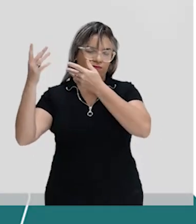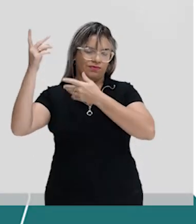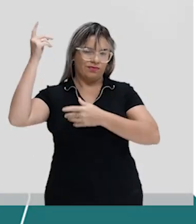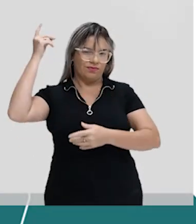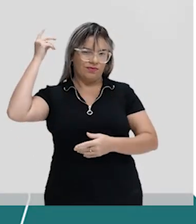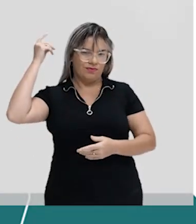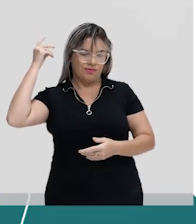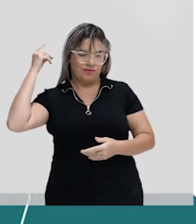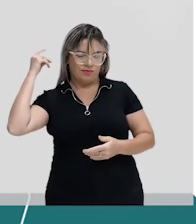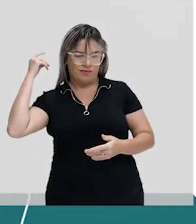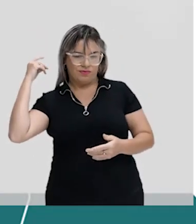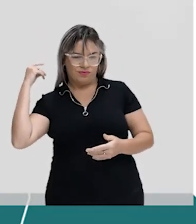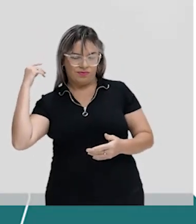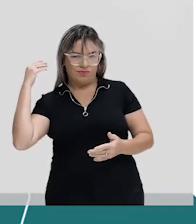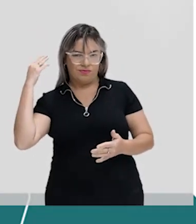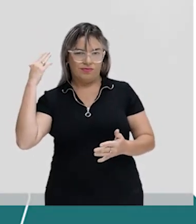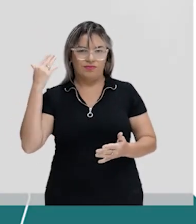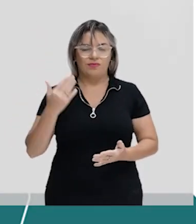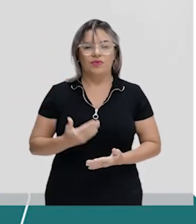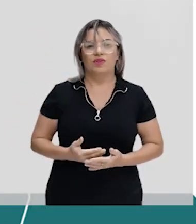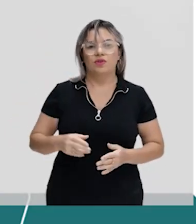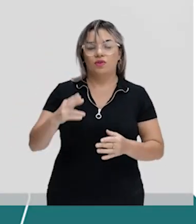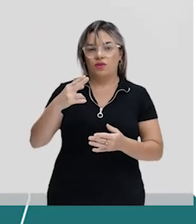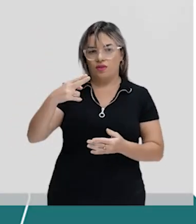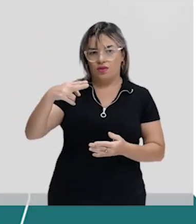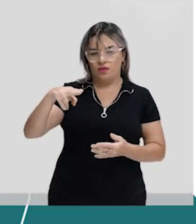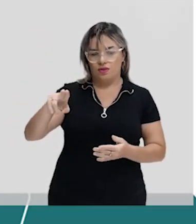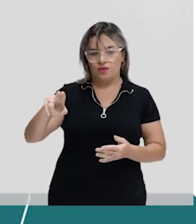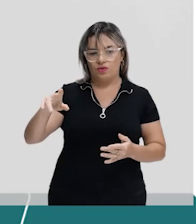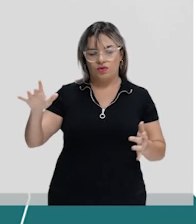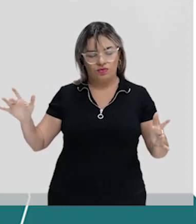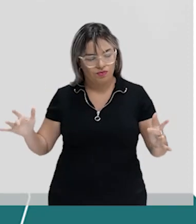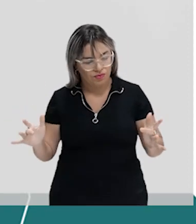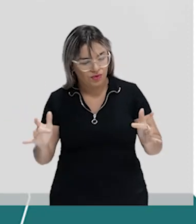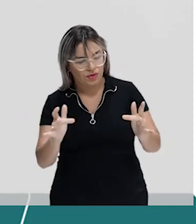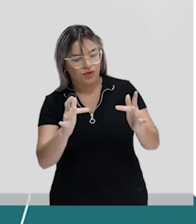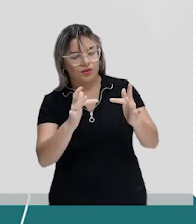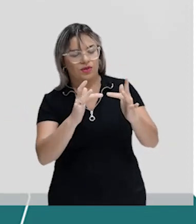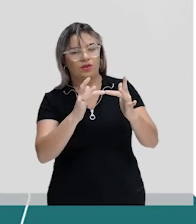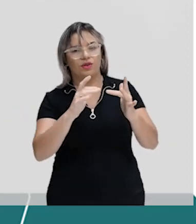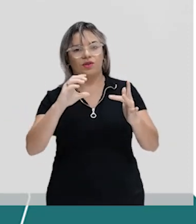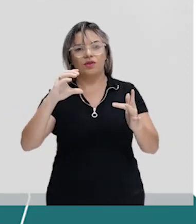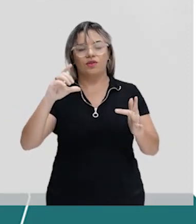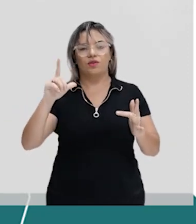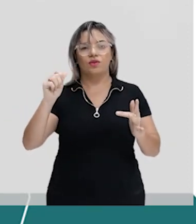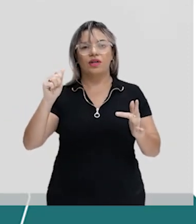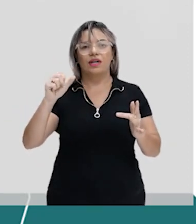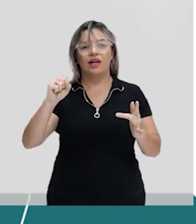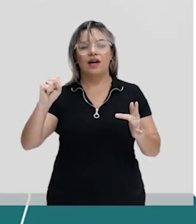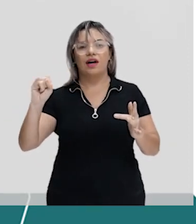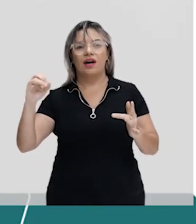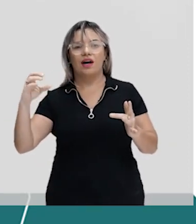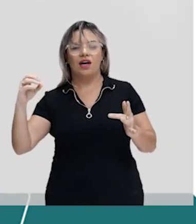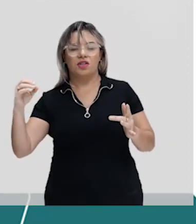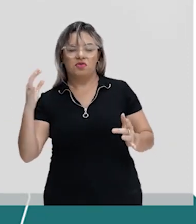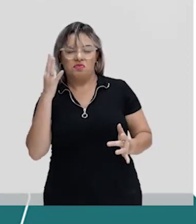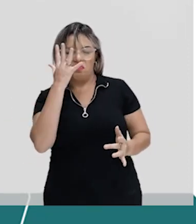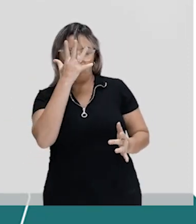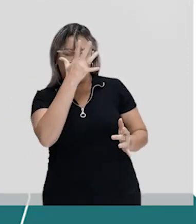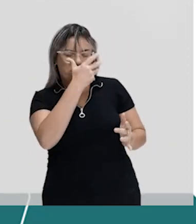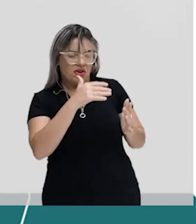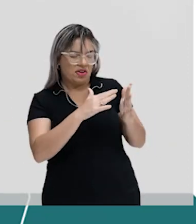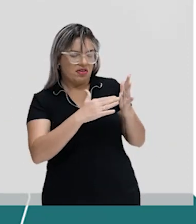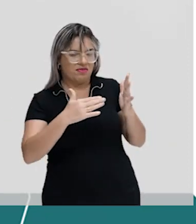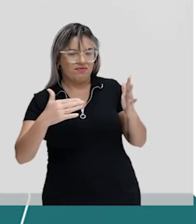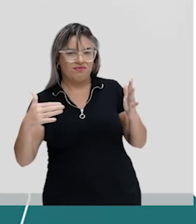bem trabalhada, como o próprio nome diz, no clássico, no belo, no elegante, porque nós vamos